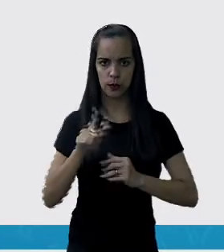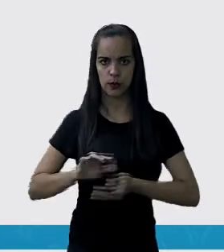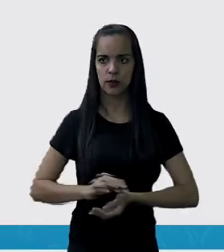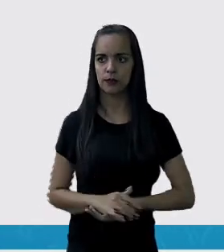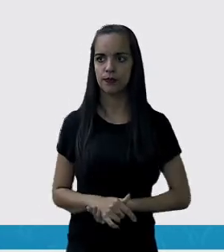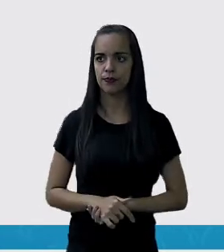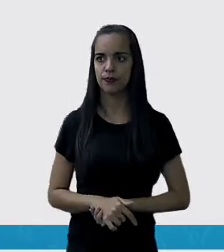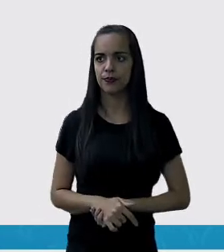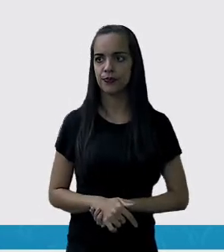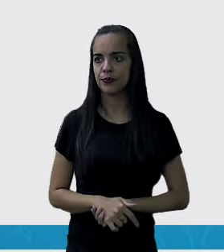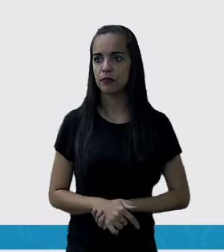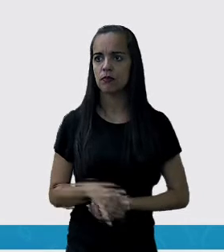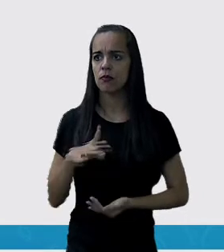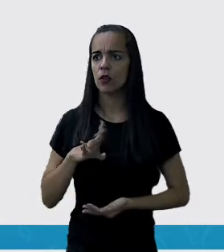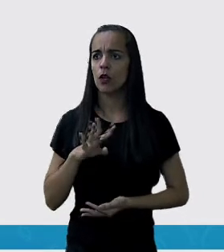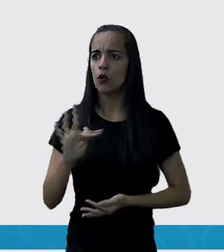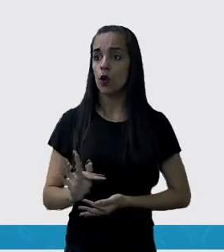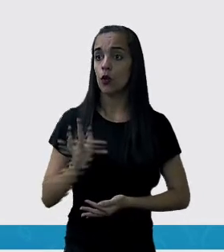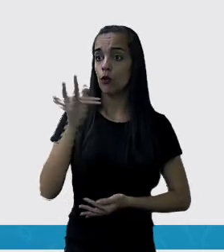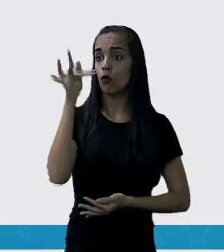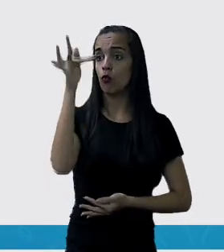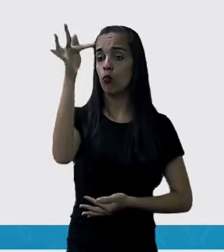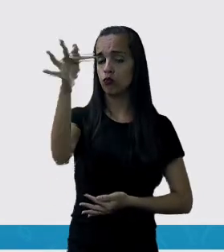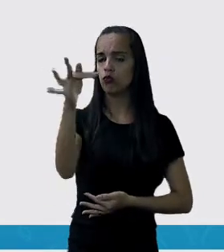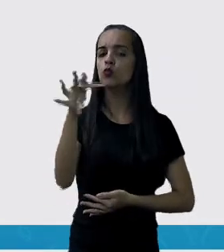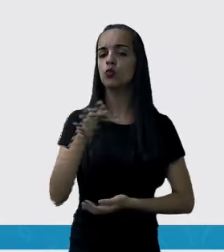critérios para a adoção futura.